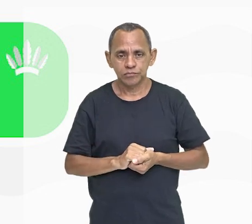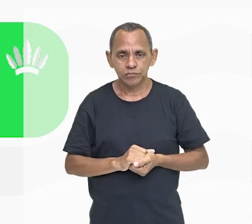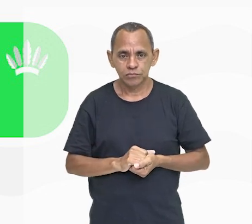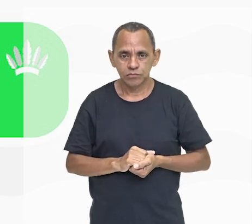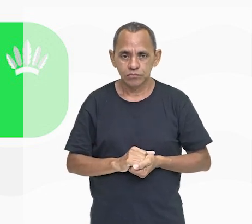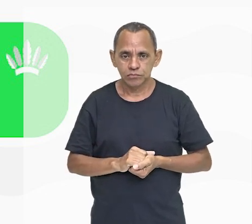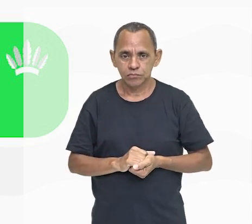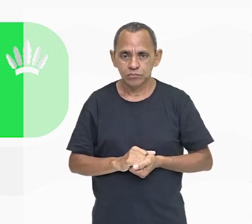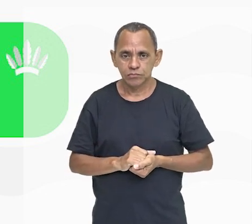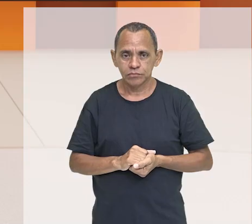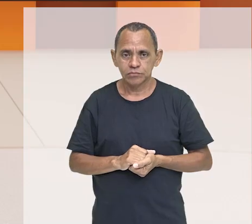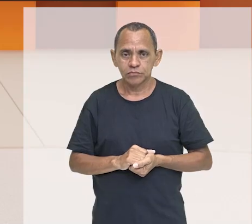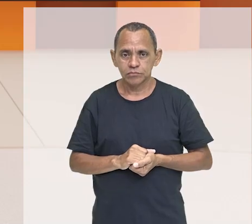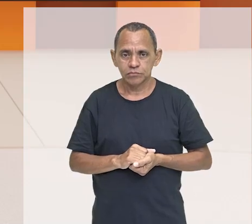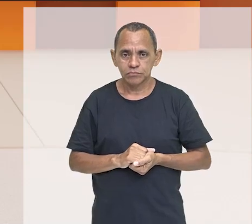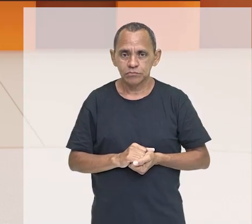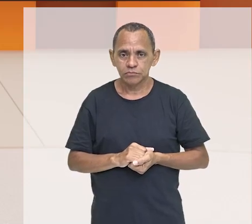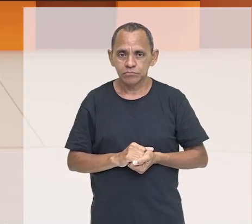disputam,